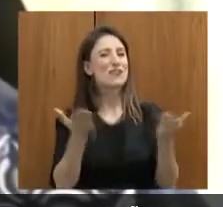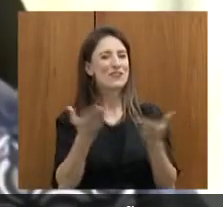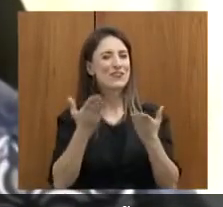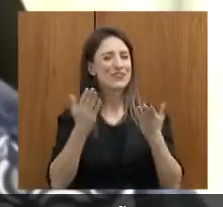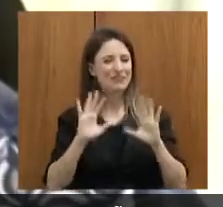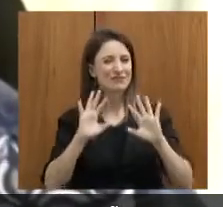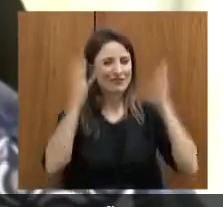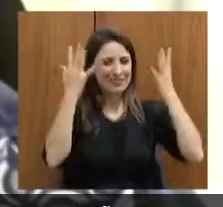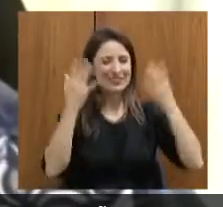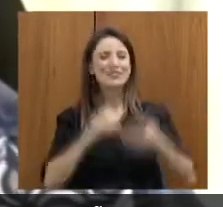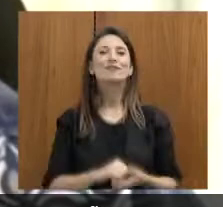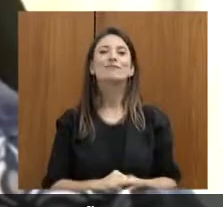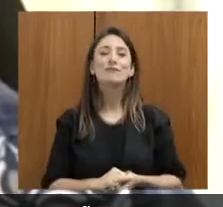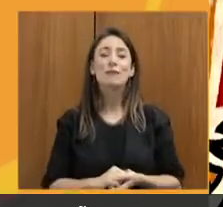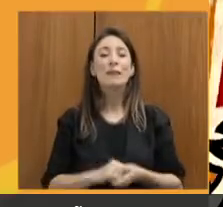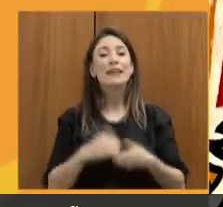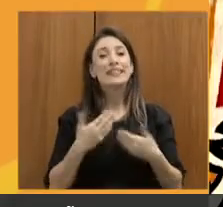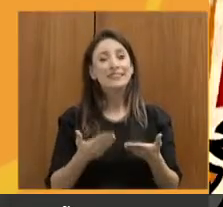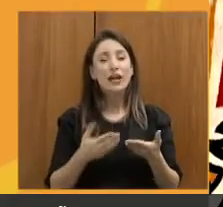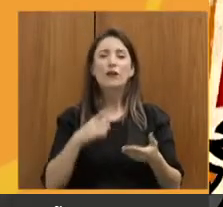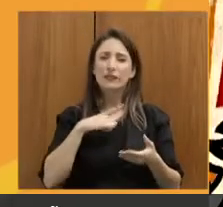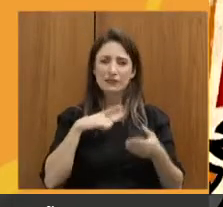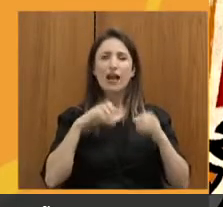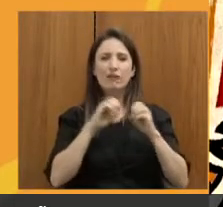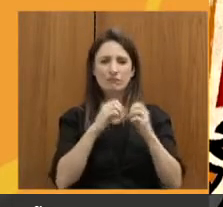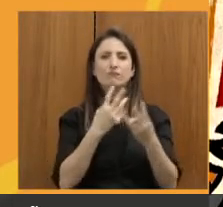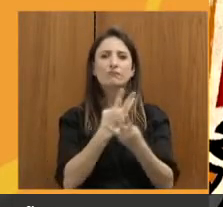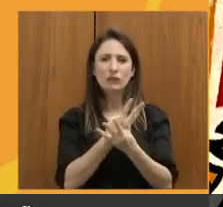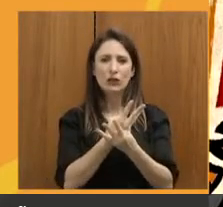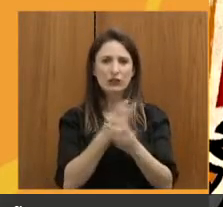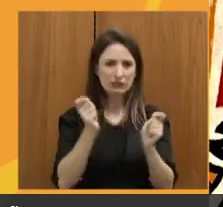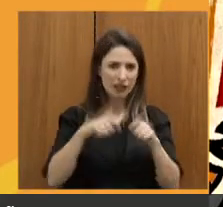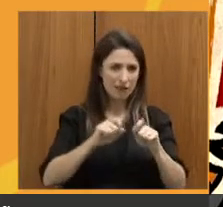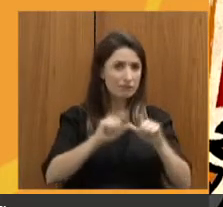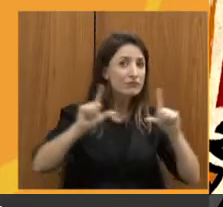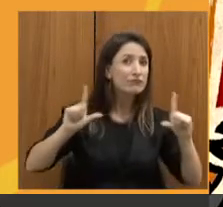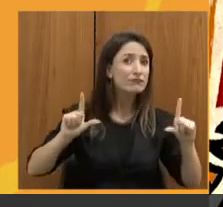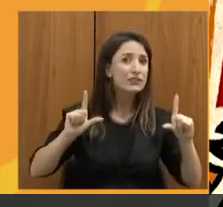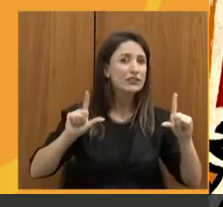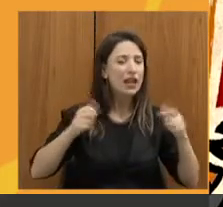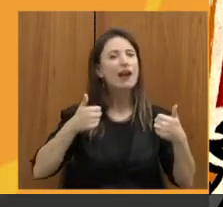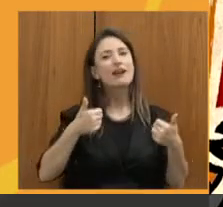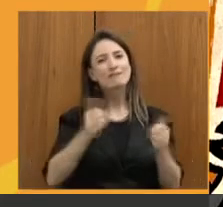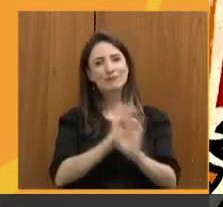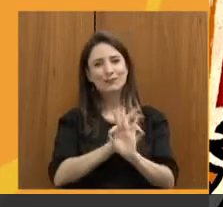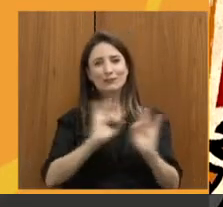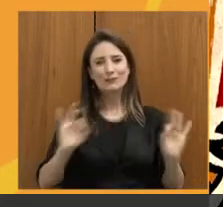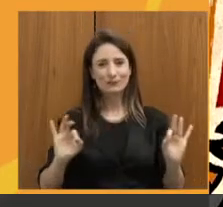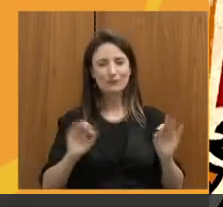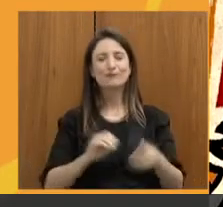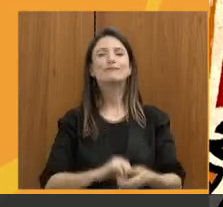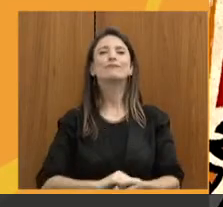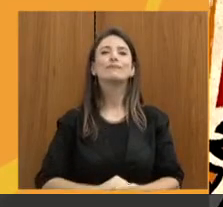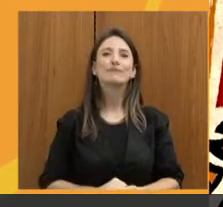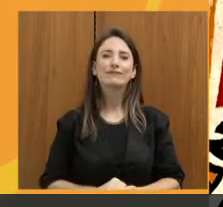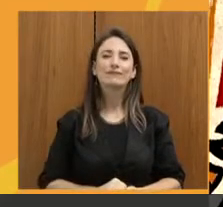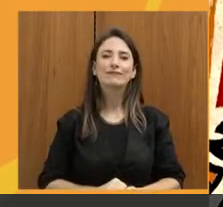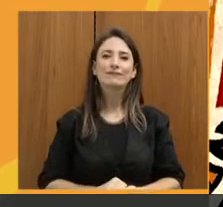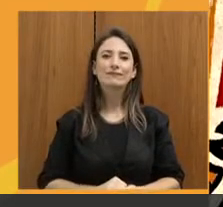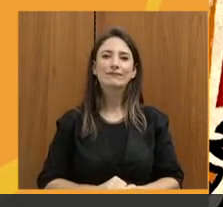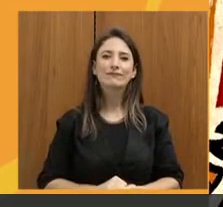apresentação eu não sei se tem como projetar mas não tiver também não tem problema que a gente isso eu